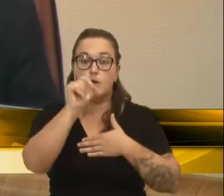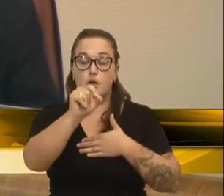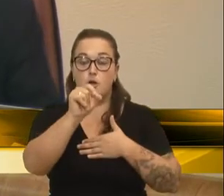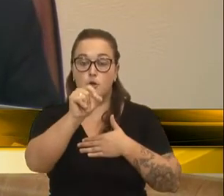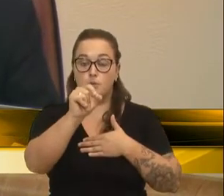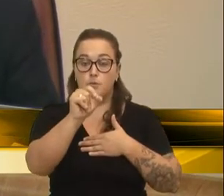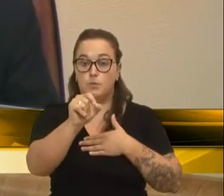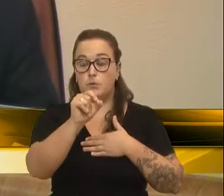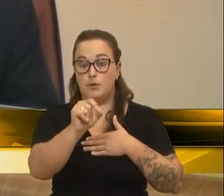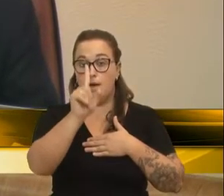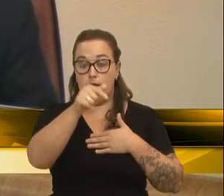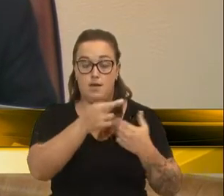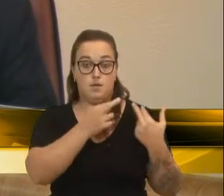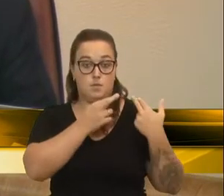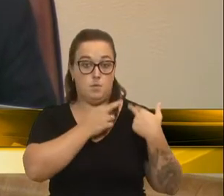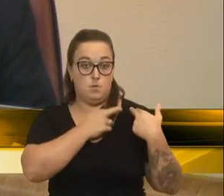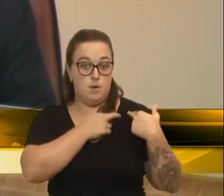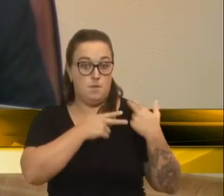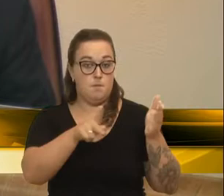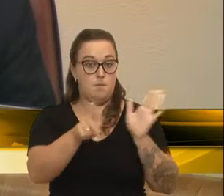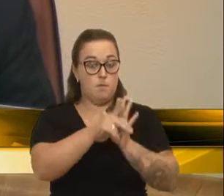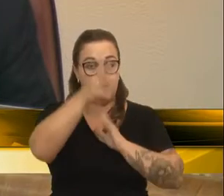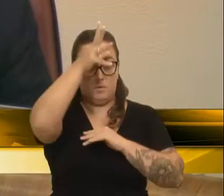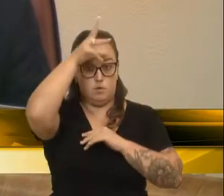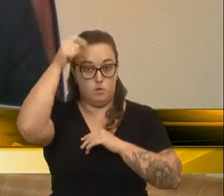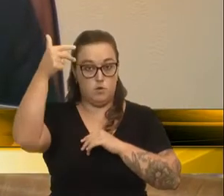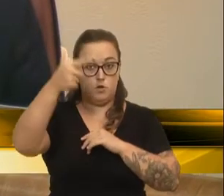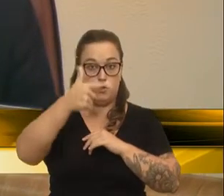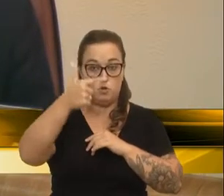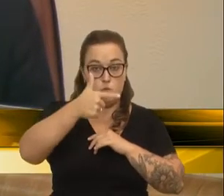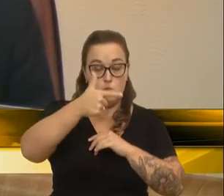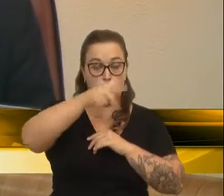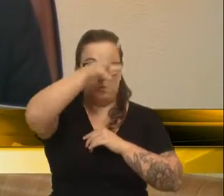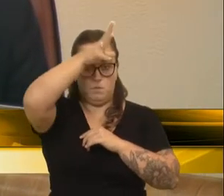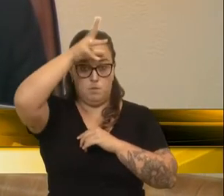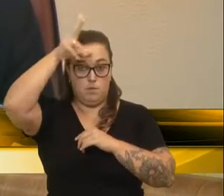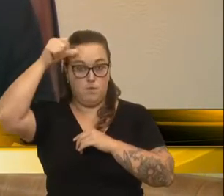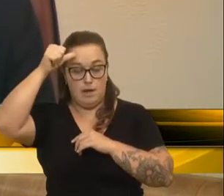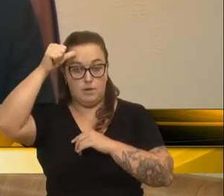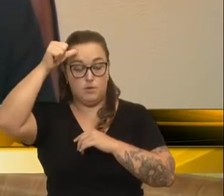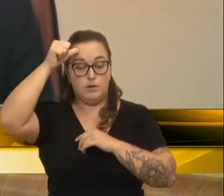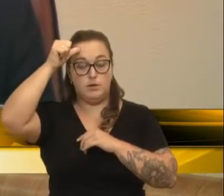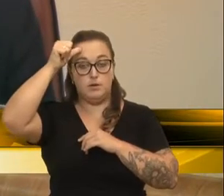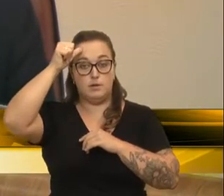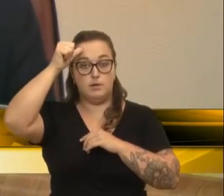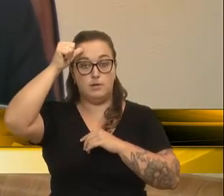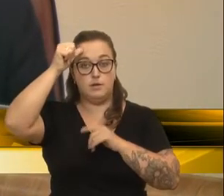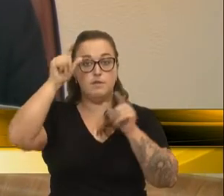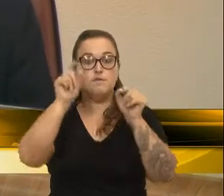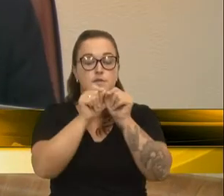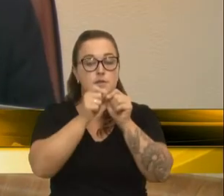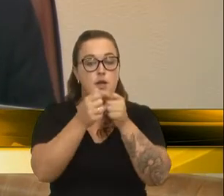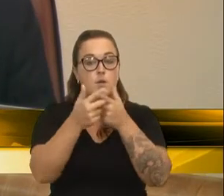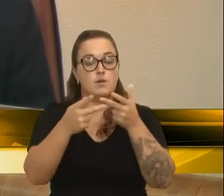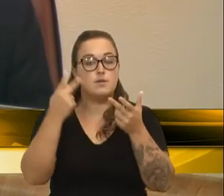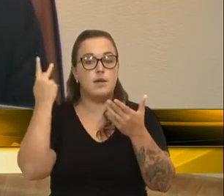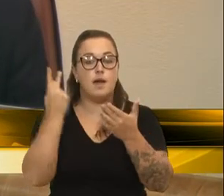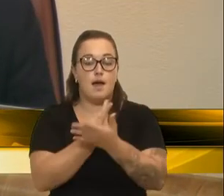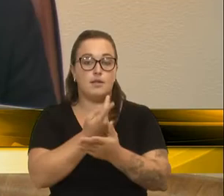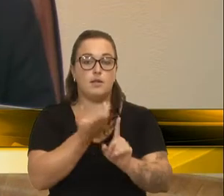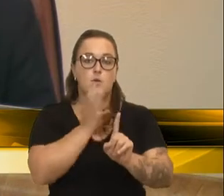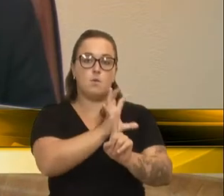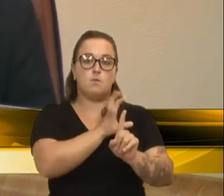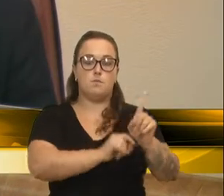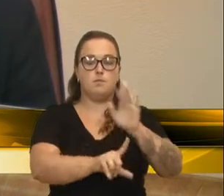Importarão em responsabilidade os atos do prefeito ou do vice-prefeito que atentarem contra as Constituições